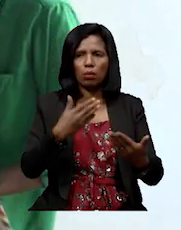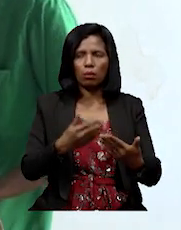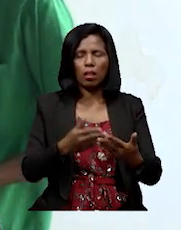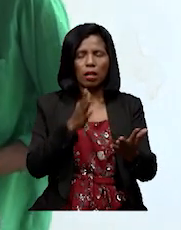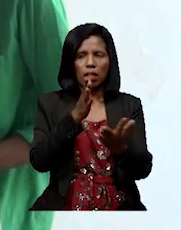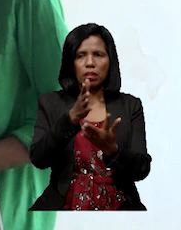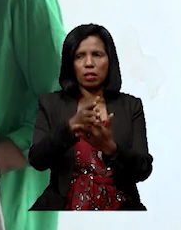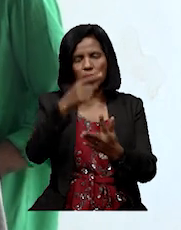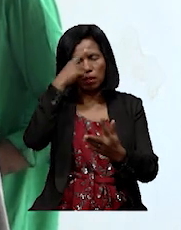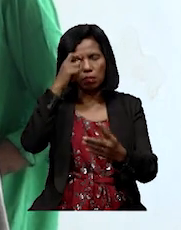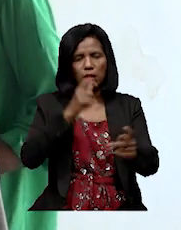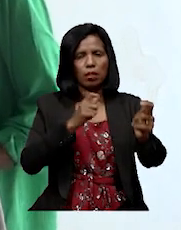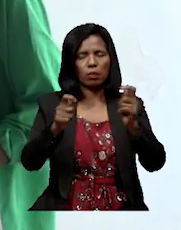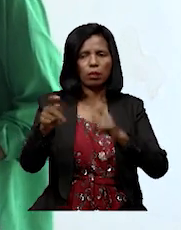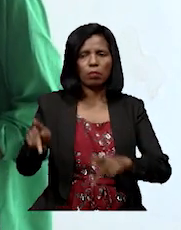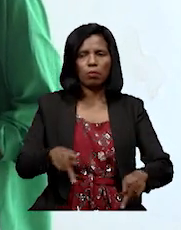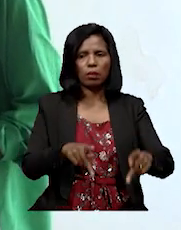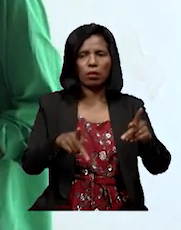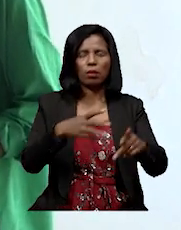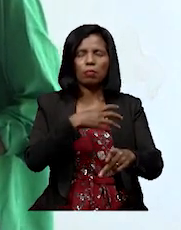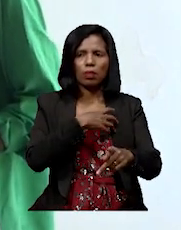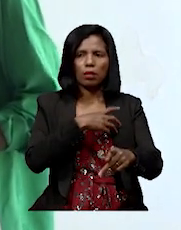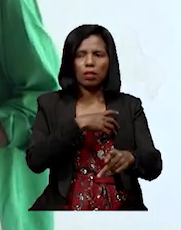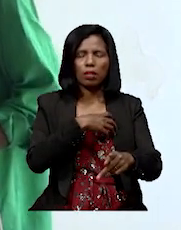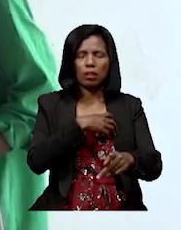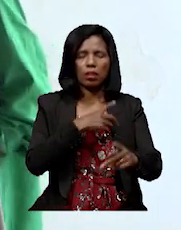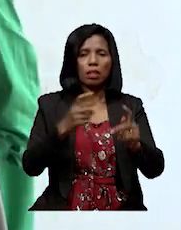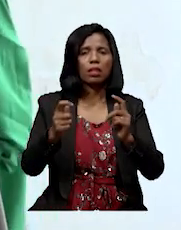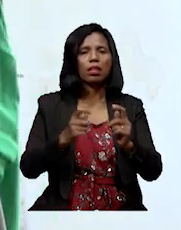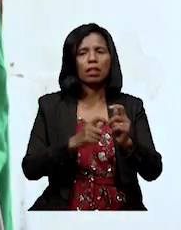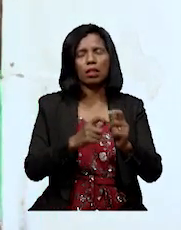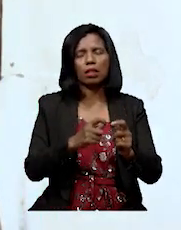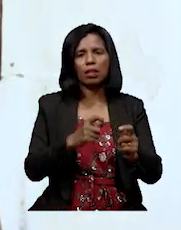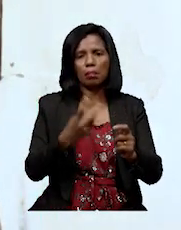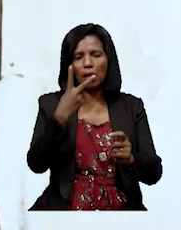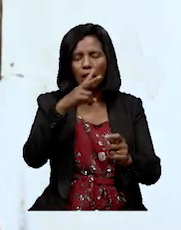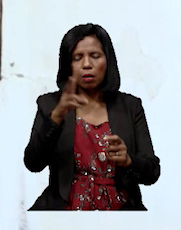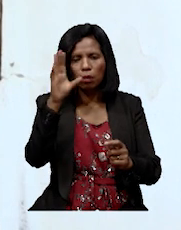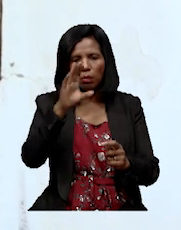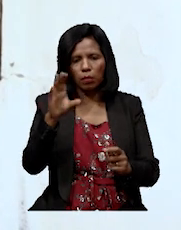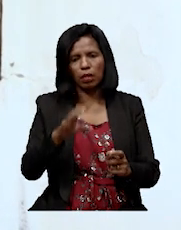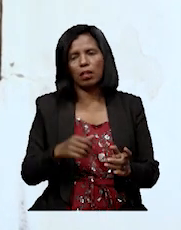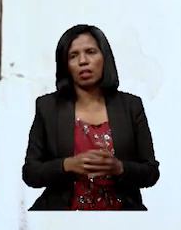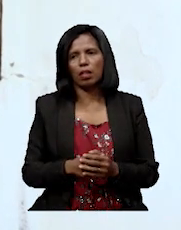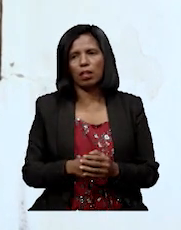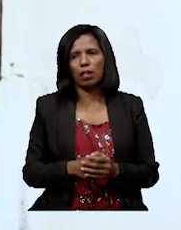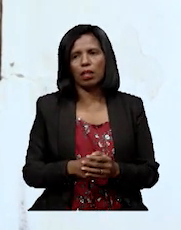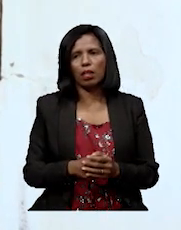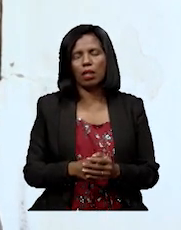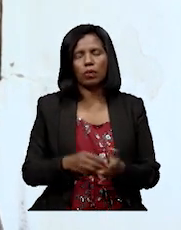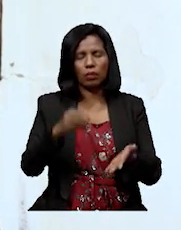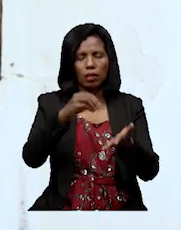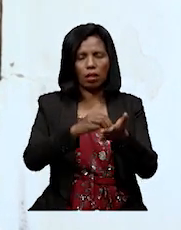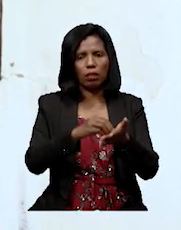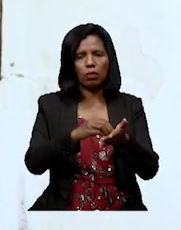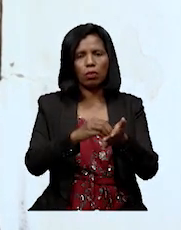tamba transporte público bahira polis transito cek ne sir cek ne haru kaita atau plus plat asli mabe